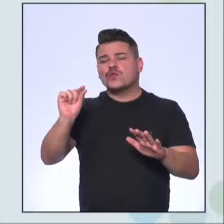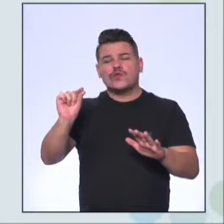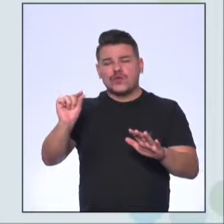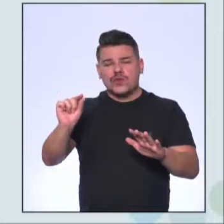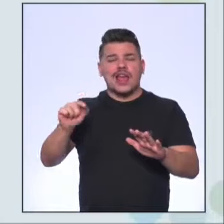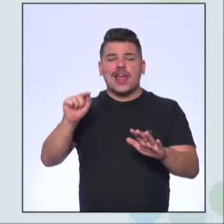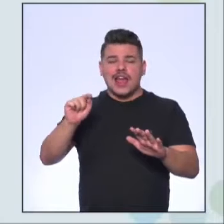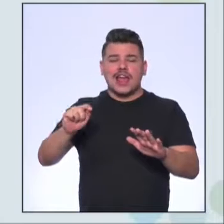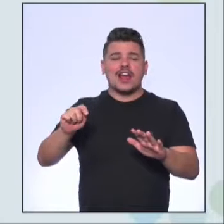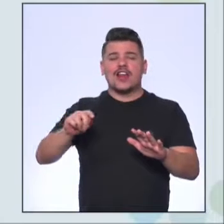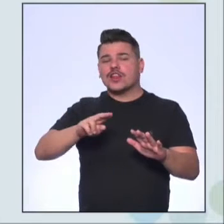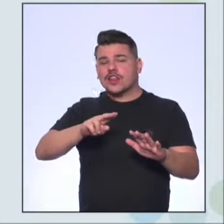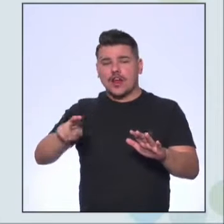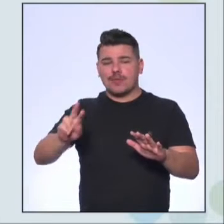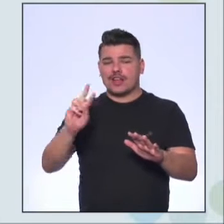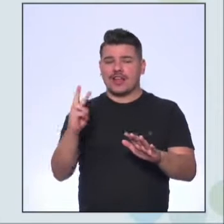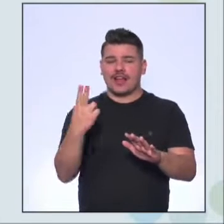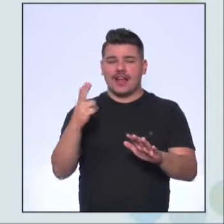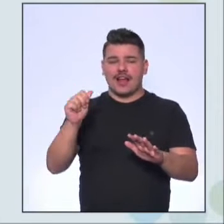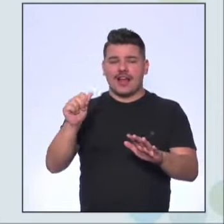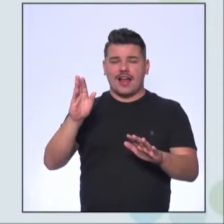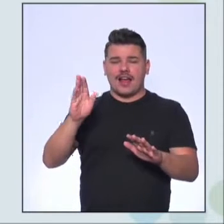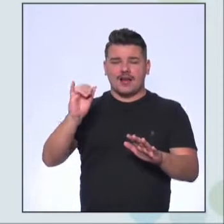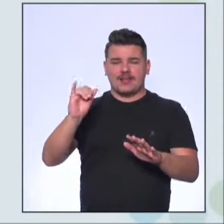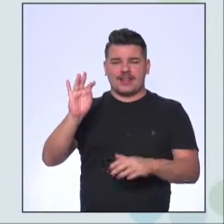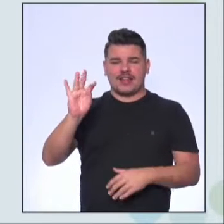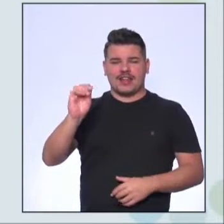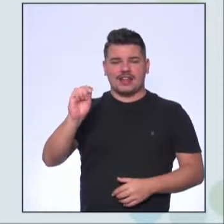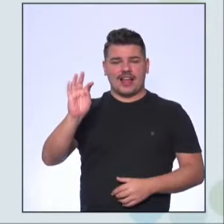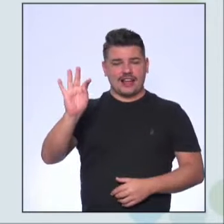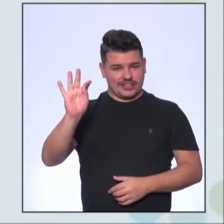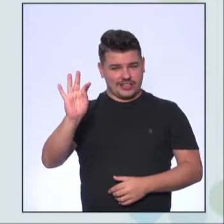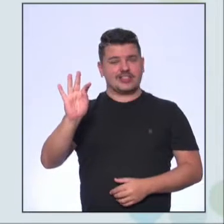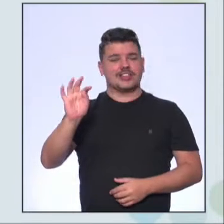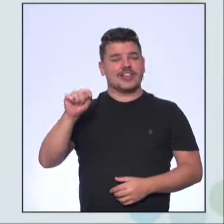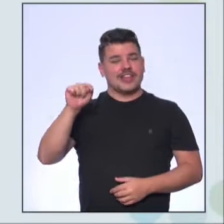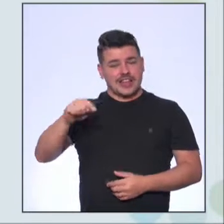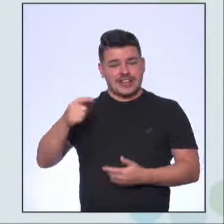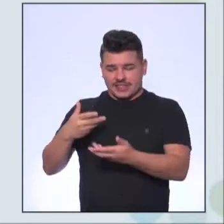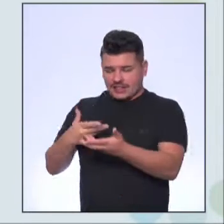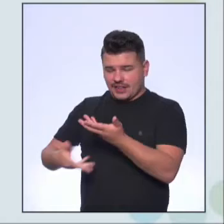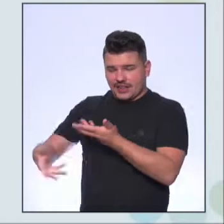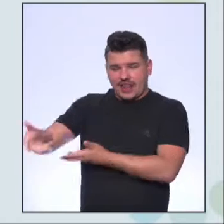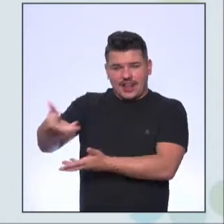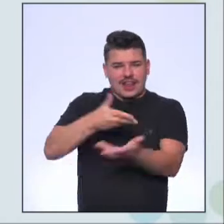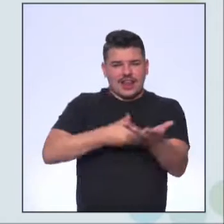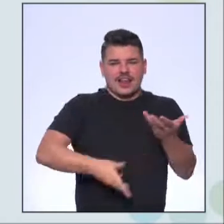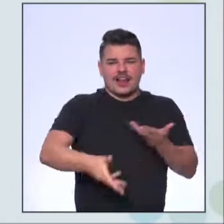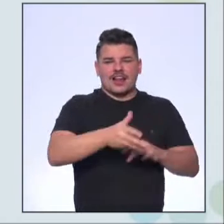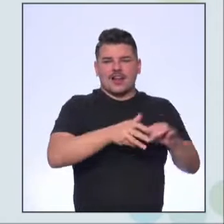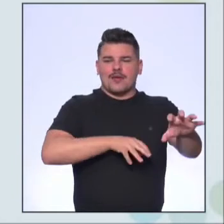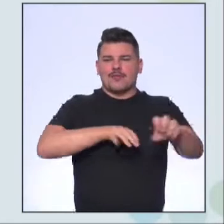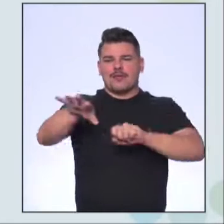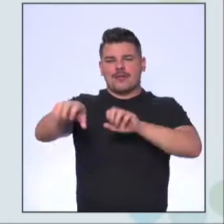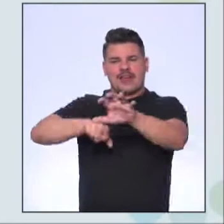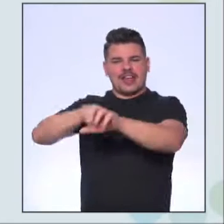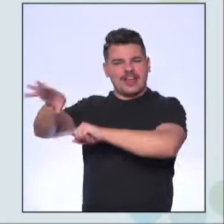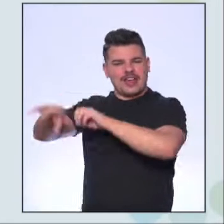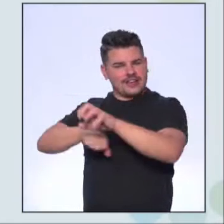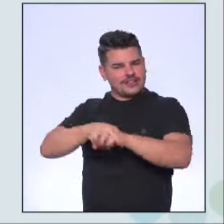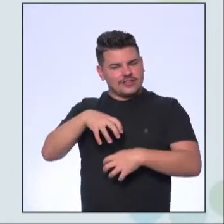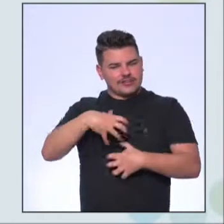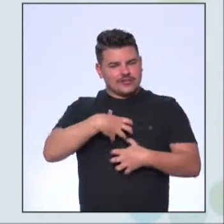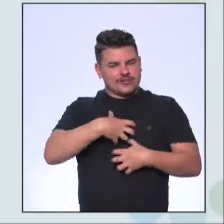seu habitat. Tá? Os seres vivos interagem entre si e com um meio em um ecossistema. Sendo assim, o local onde um ser